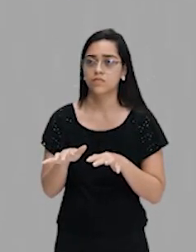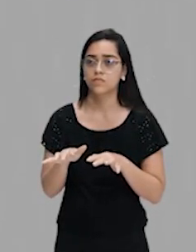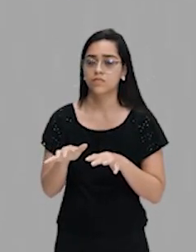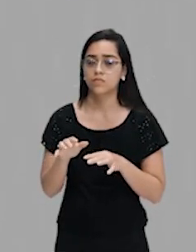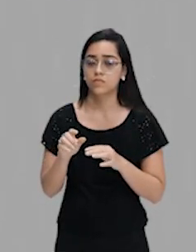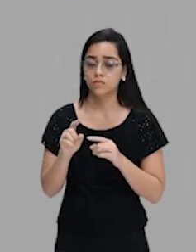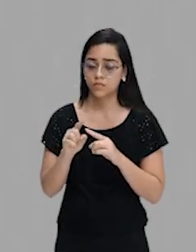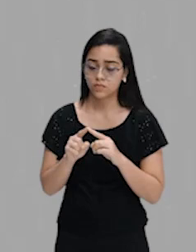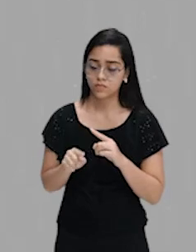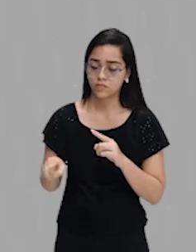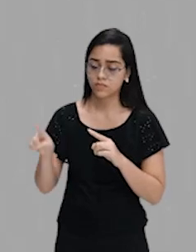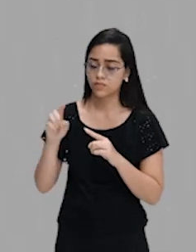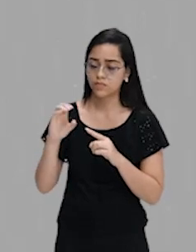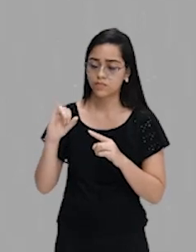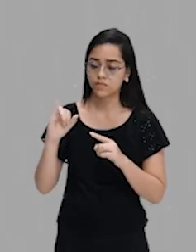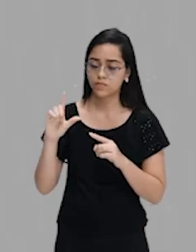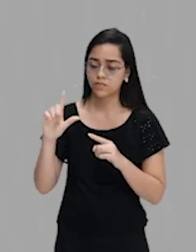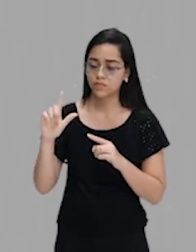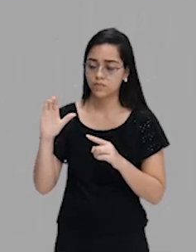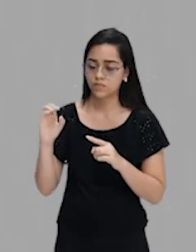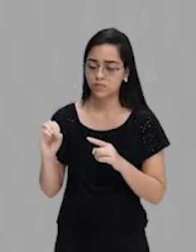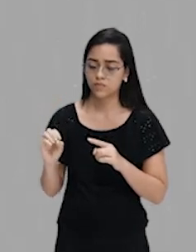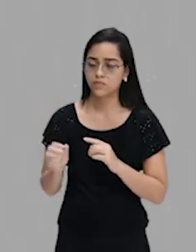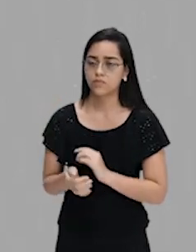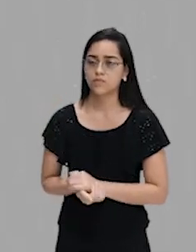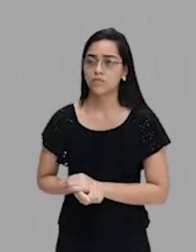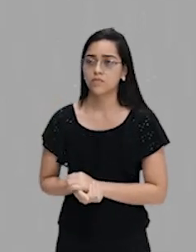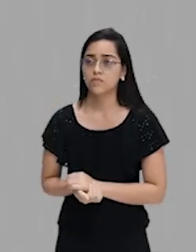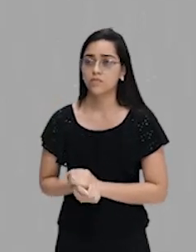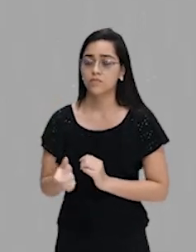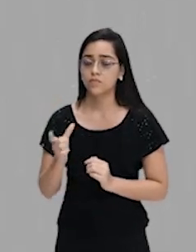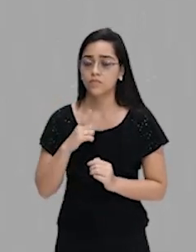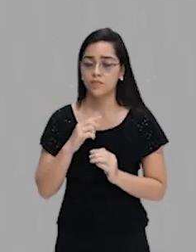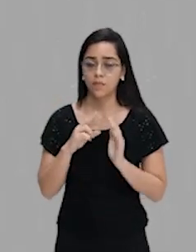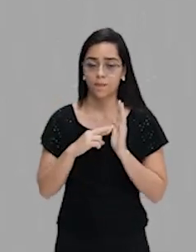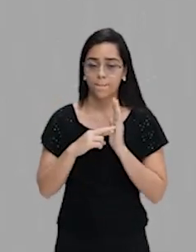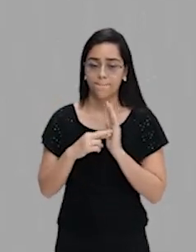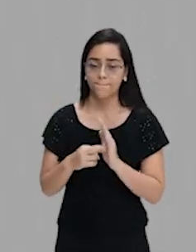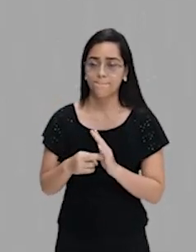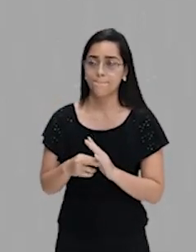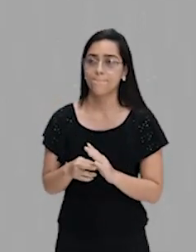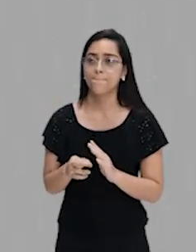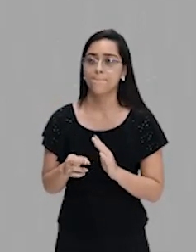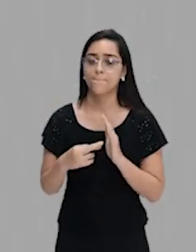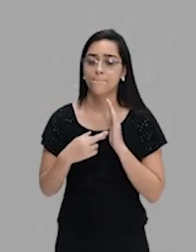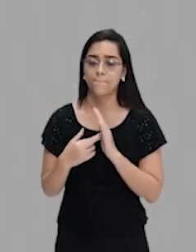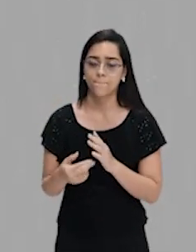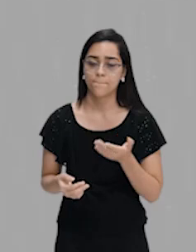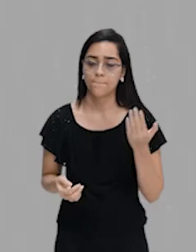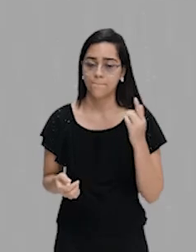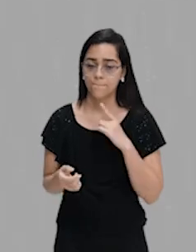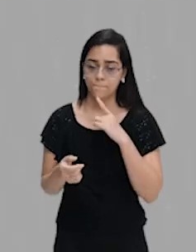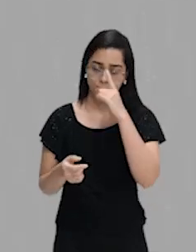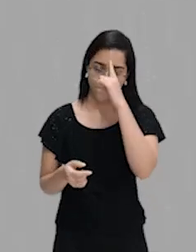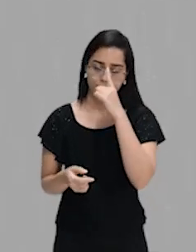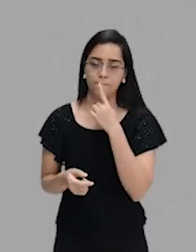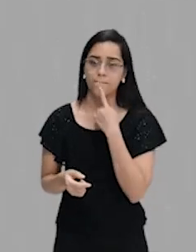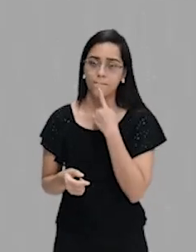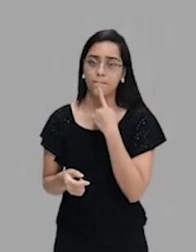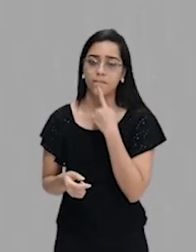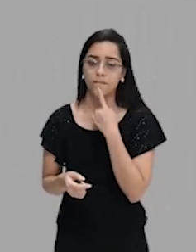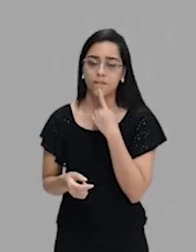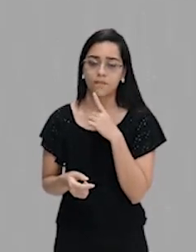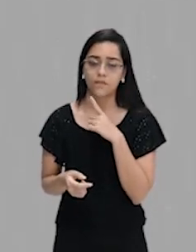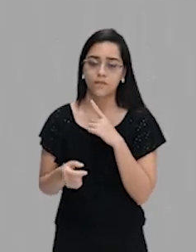o seu ciclo, né? Então, a representação da situação anterior, que eram as angulações,